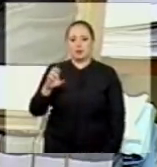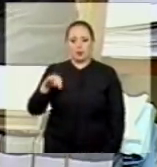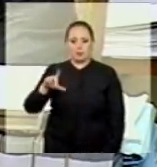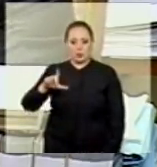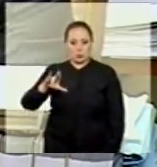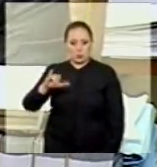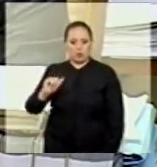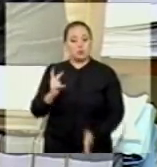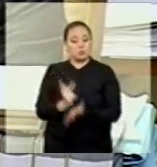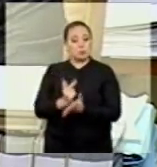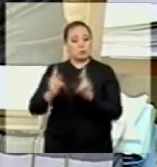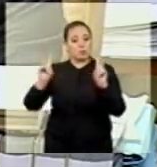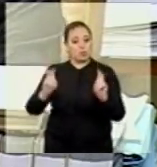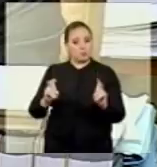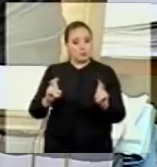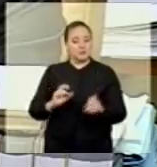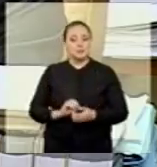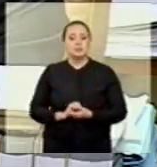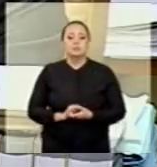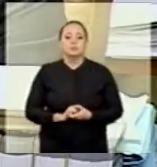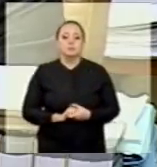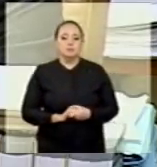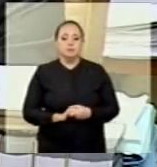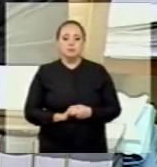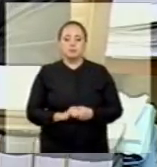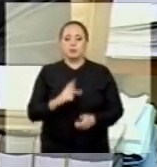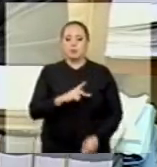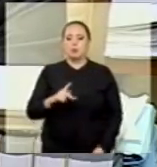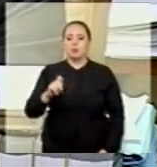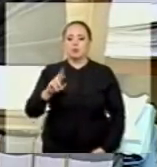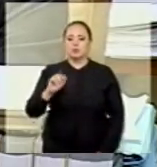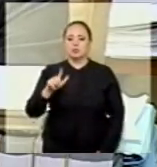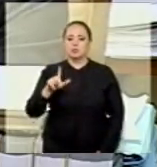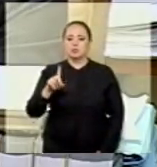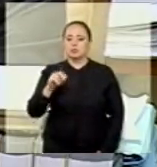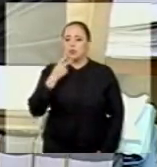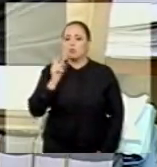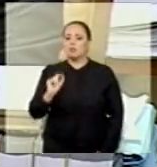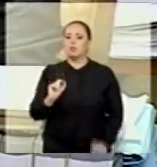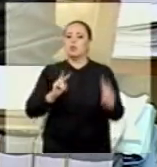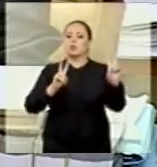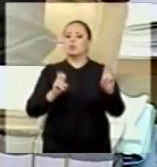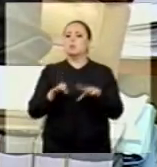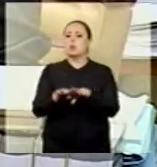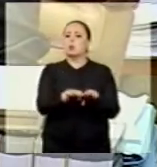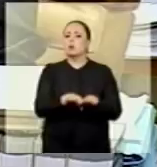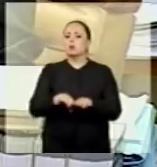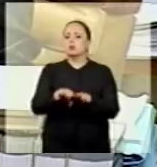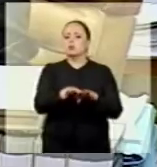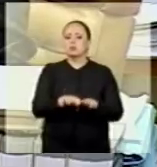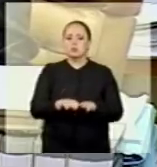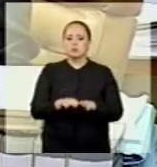mesmo tema, não é mesmo? O professor Geraldo Ataliba dizia que a noção de igualdade traduz um